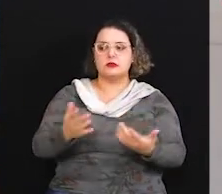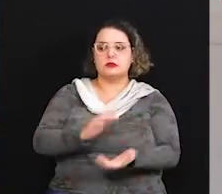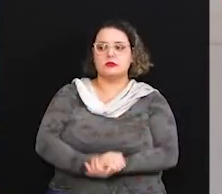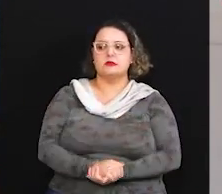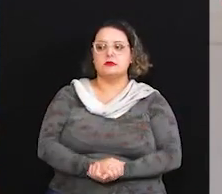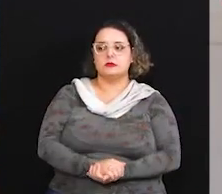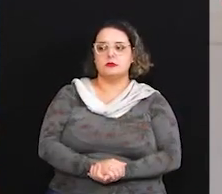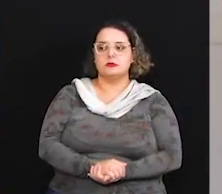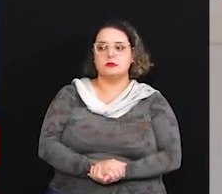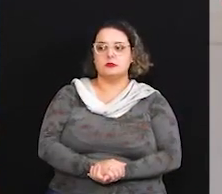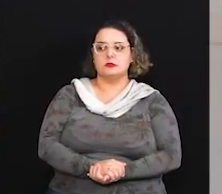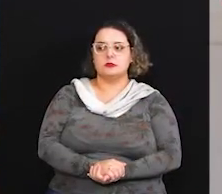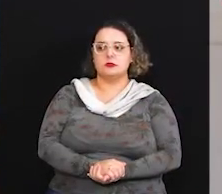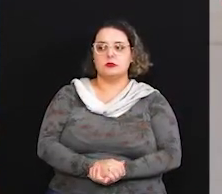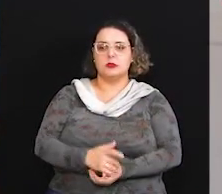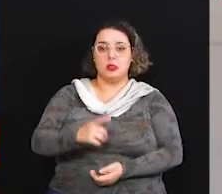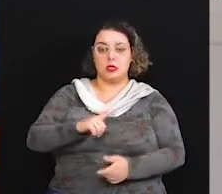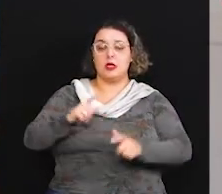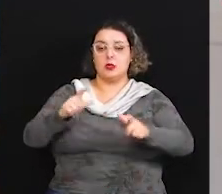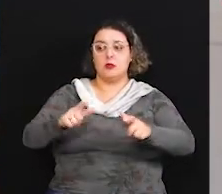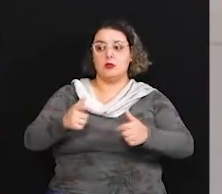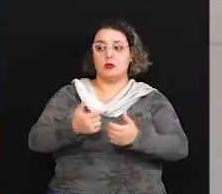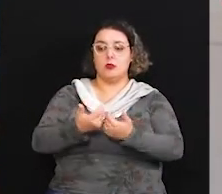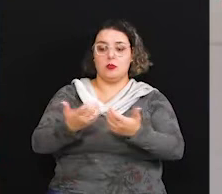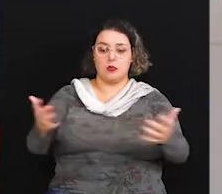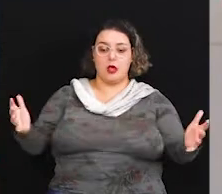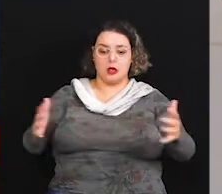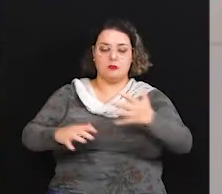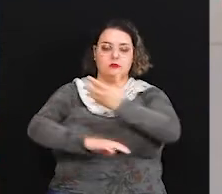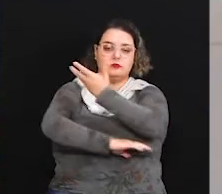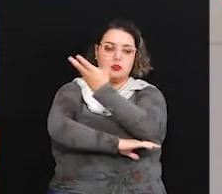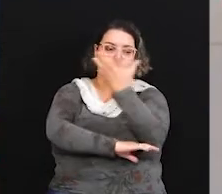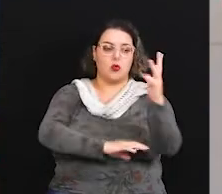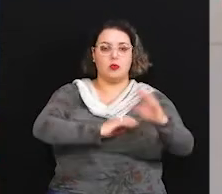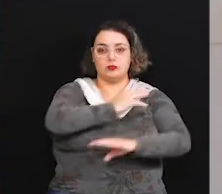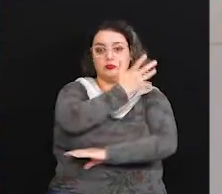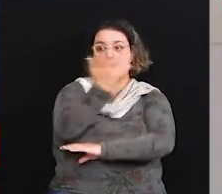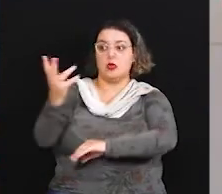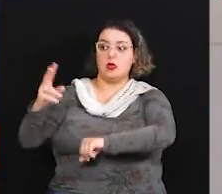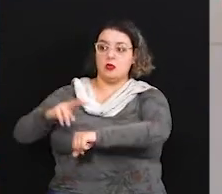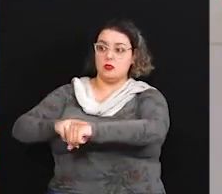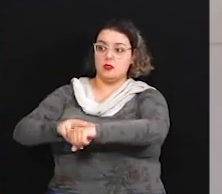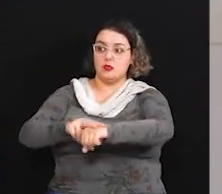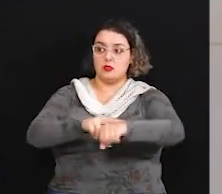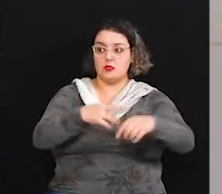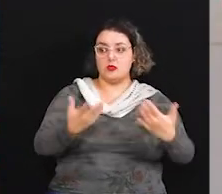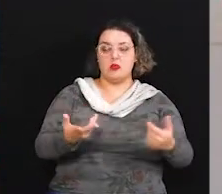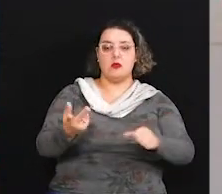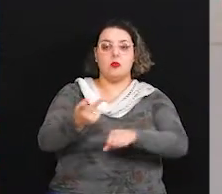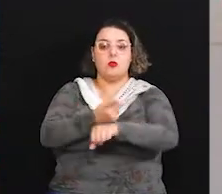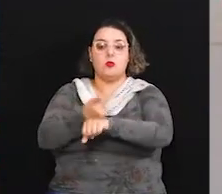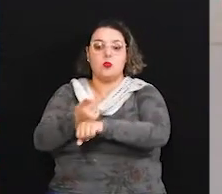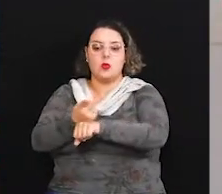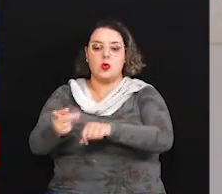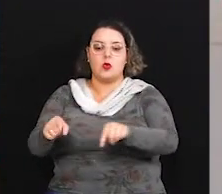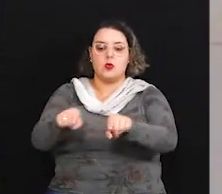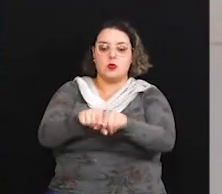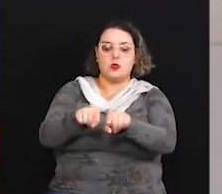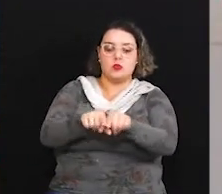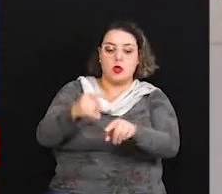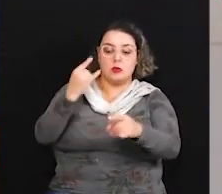né? A gente tem um grande espaço de pomar aí, de um verde, então a gente também busca um pouco